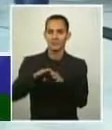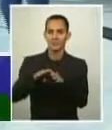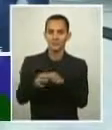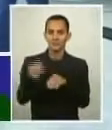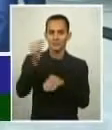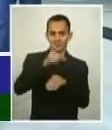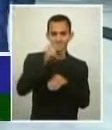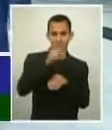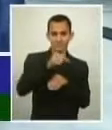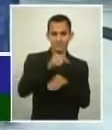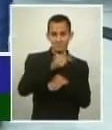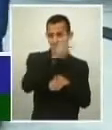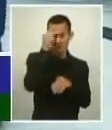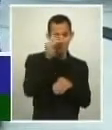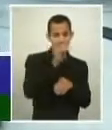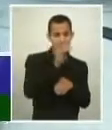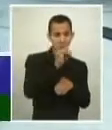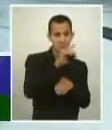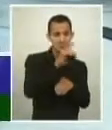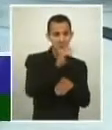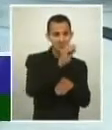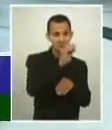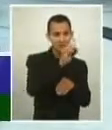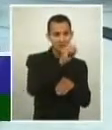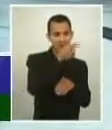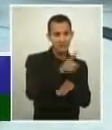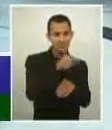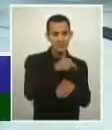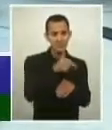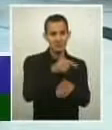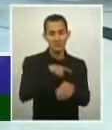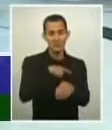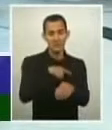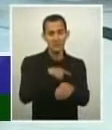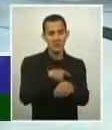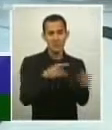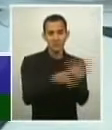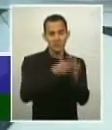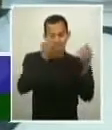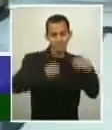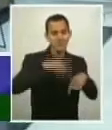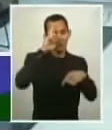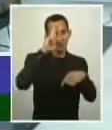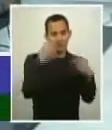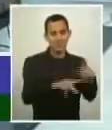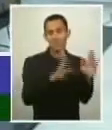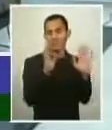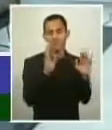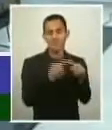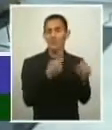e os outros eram cidadãos porque afinal de contas eram proprietários de uma forma de propriedade o próprio corpo